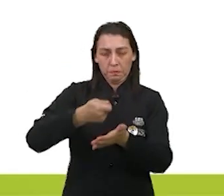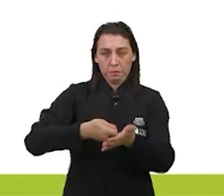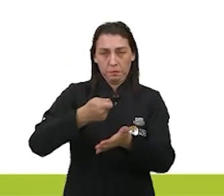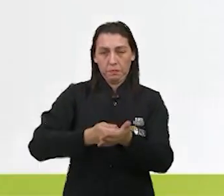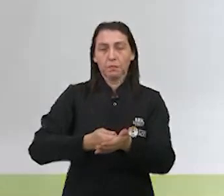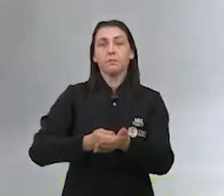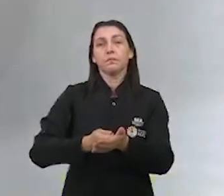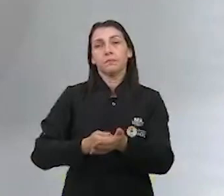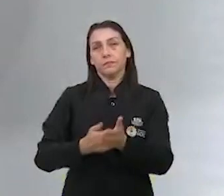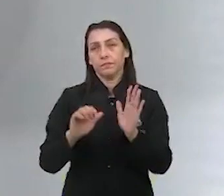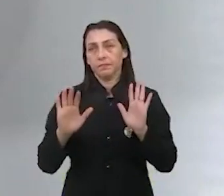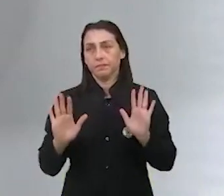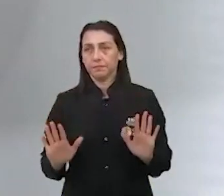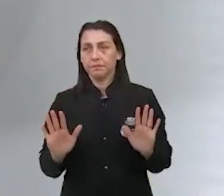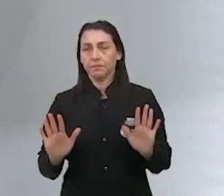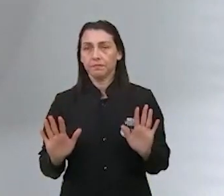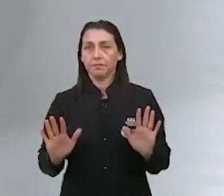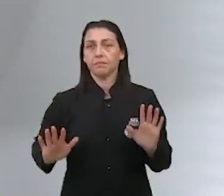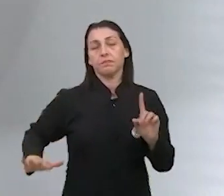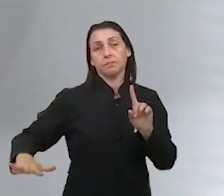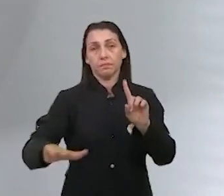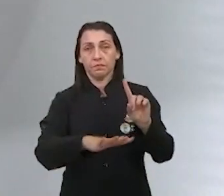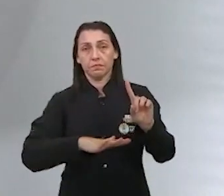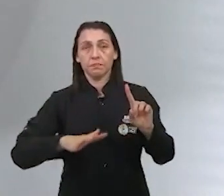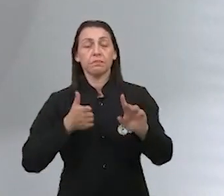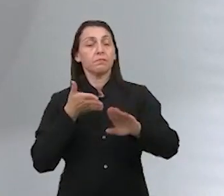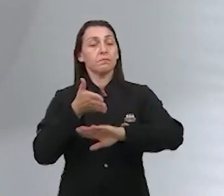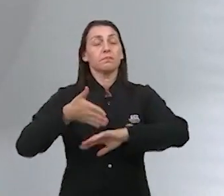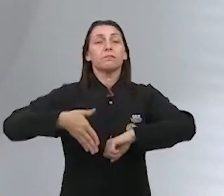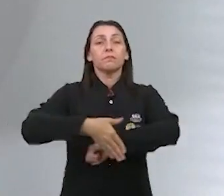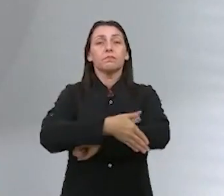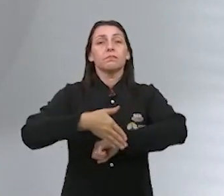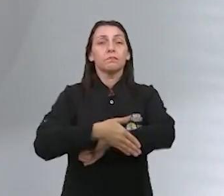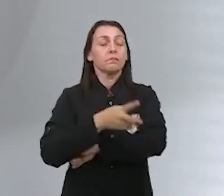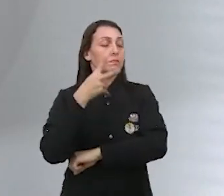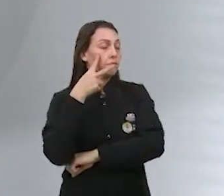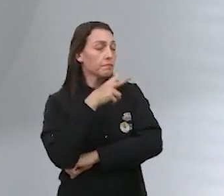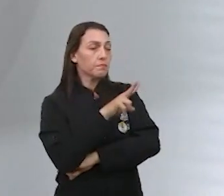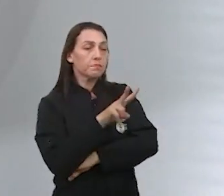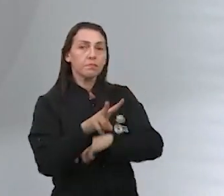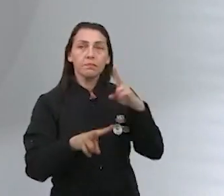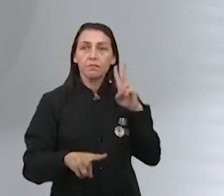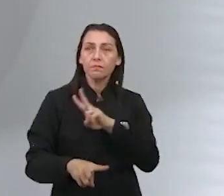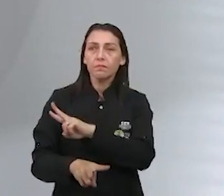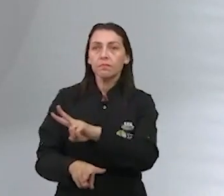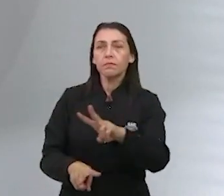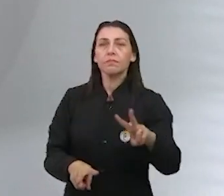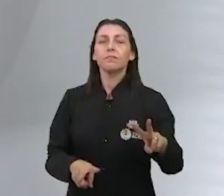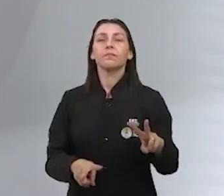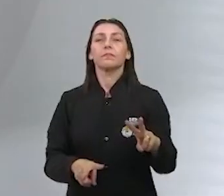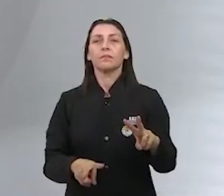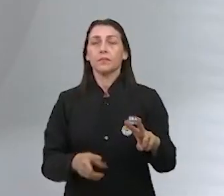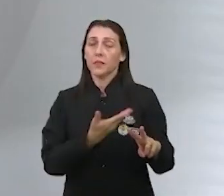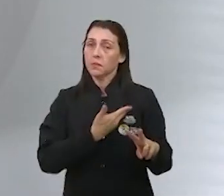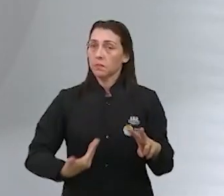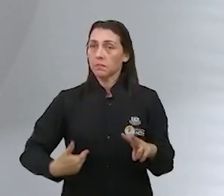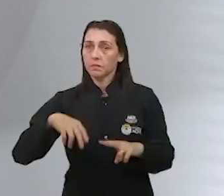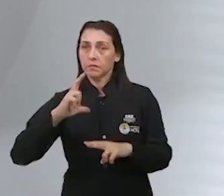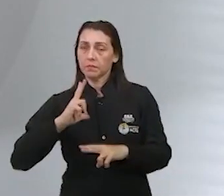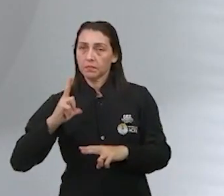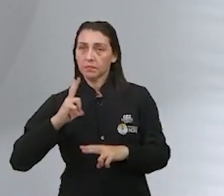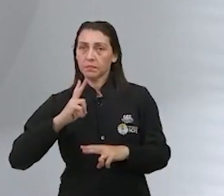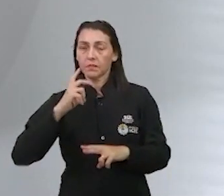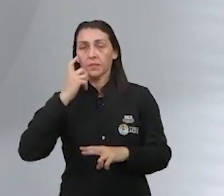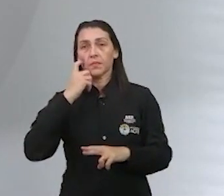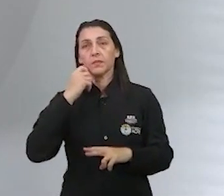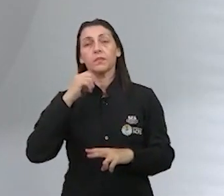autoridades. Gente, quando a sociedade vai à rua, que ela se mobiliza, as autoridades públicas e privadas, elas